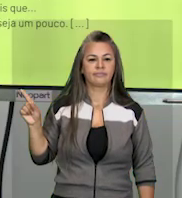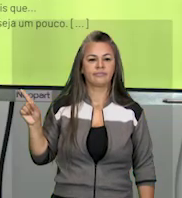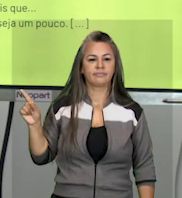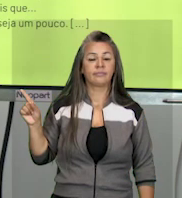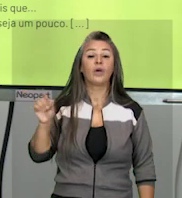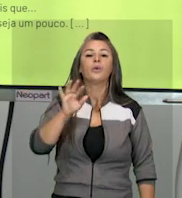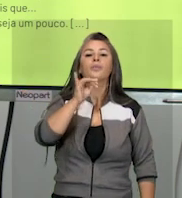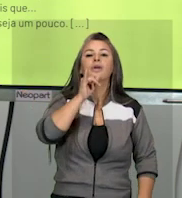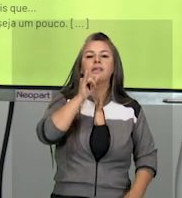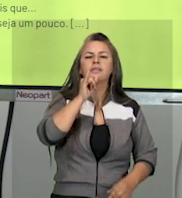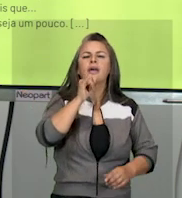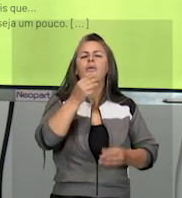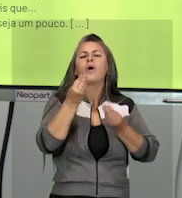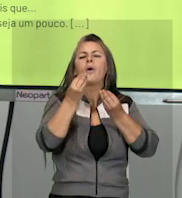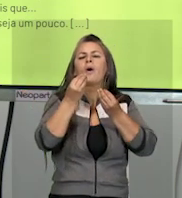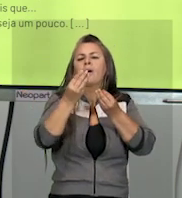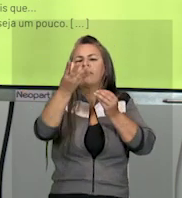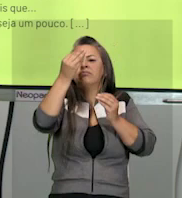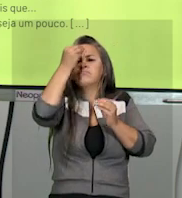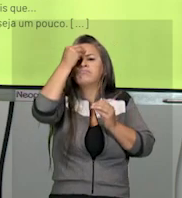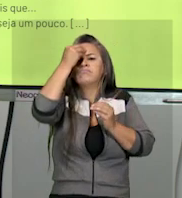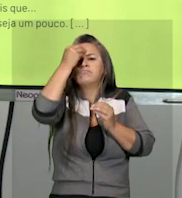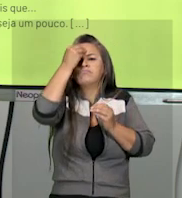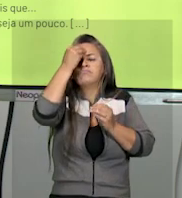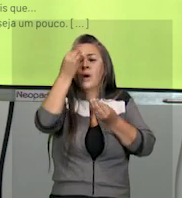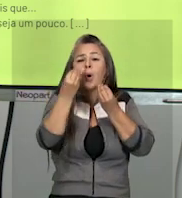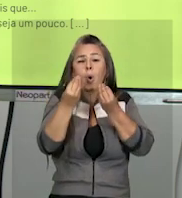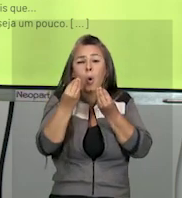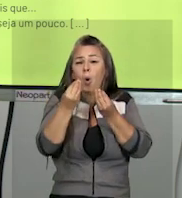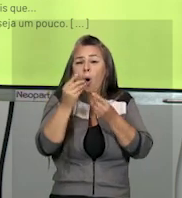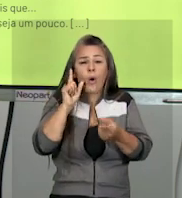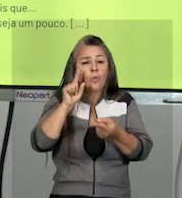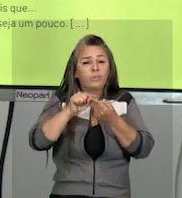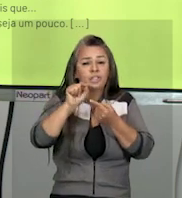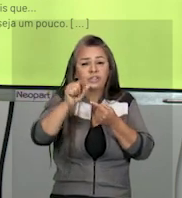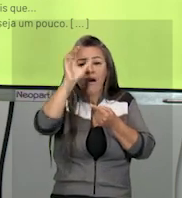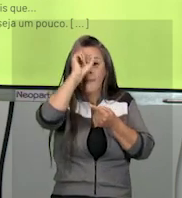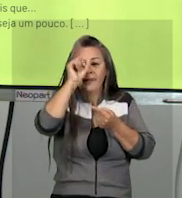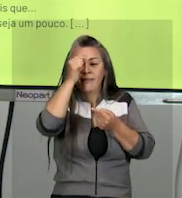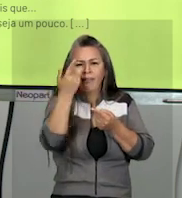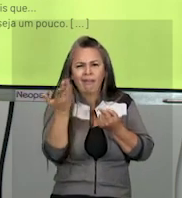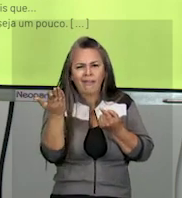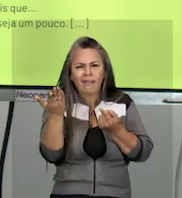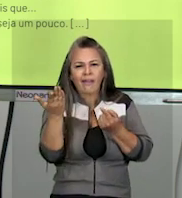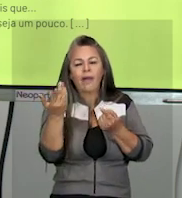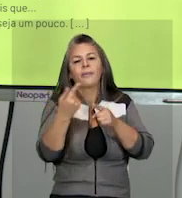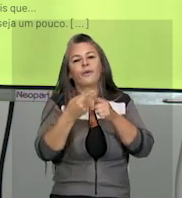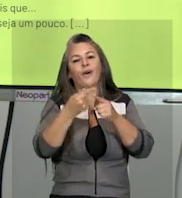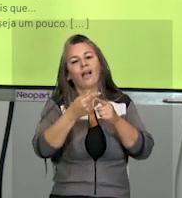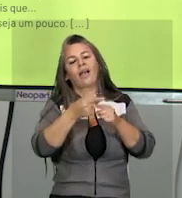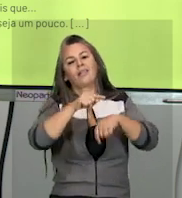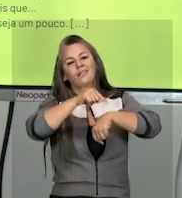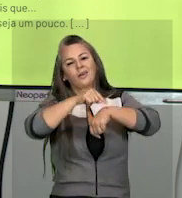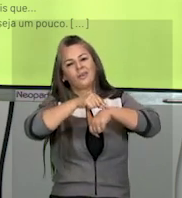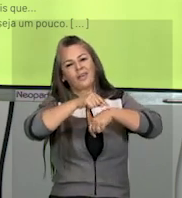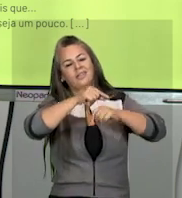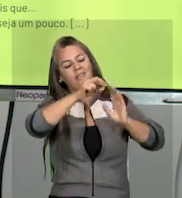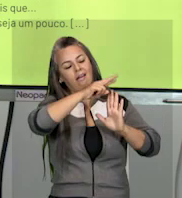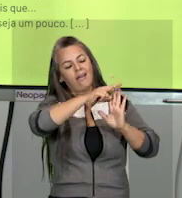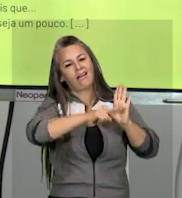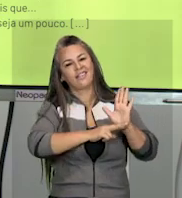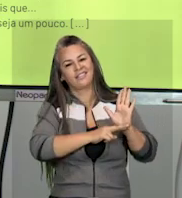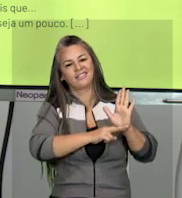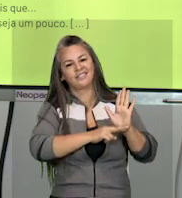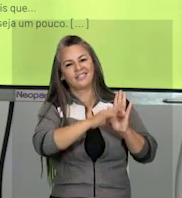uma redação, você vai ter, todo mundo tem um objetivo com o texto, né? Criar sentido.